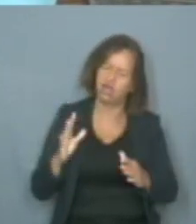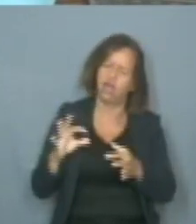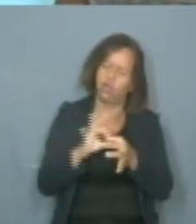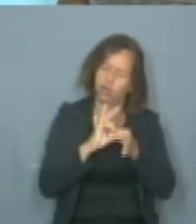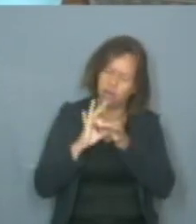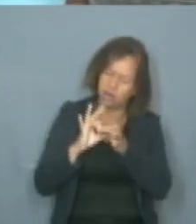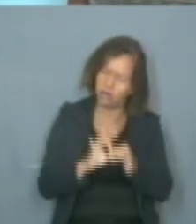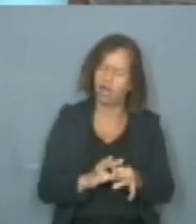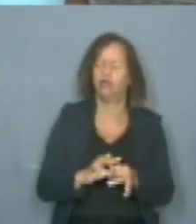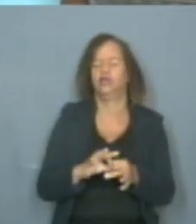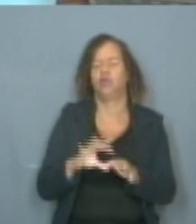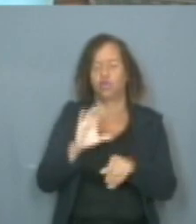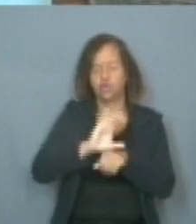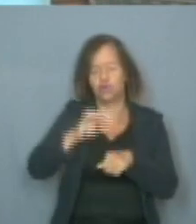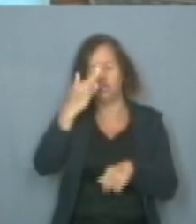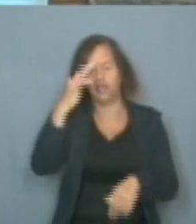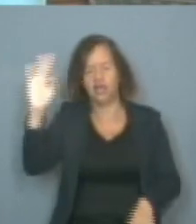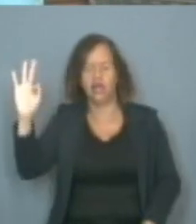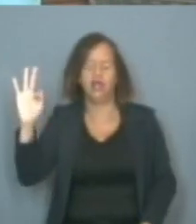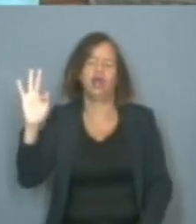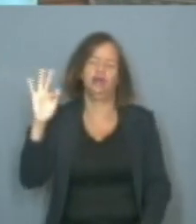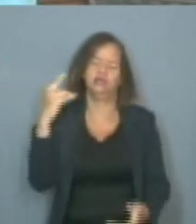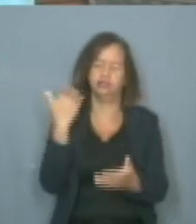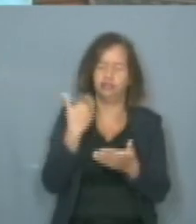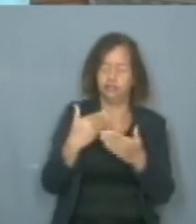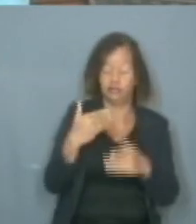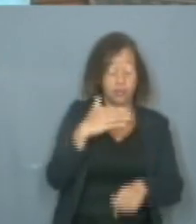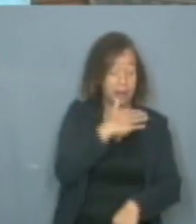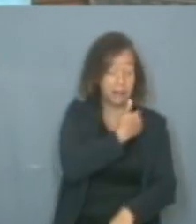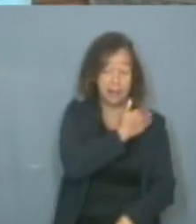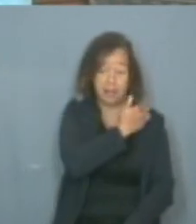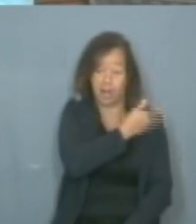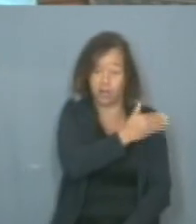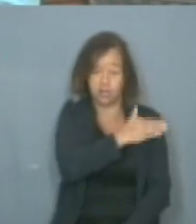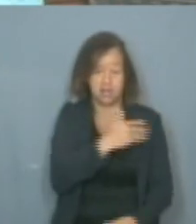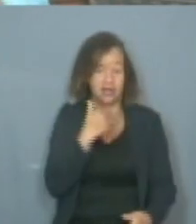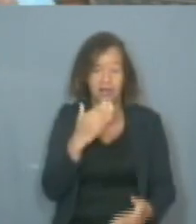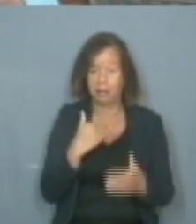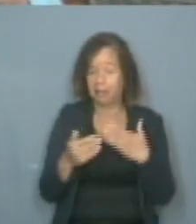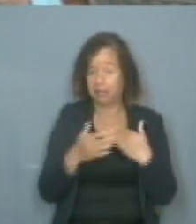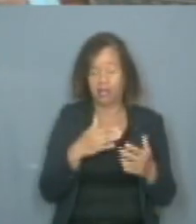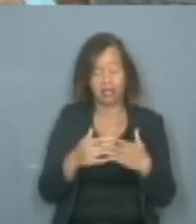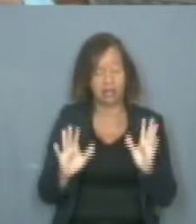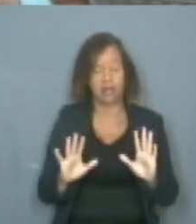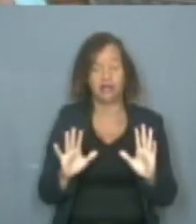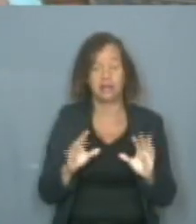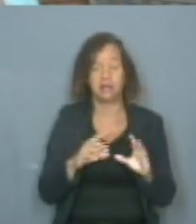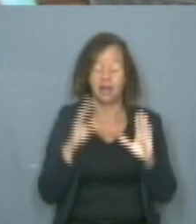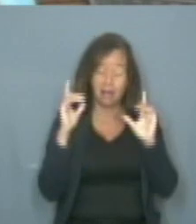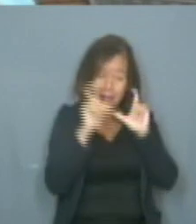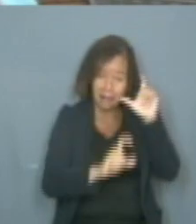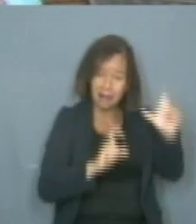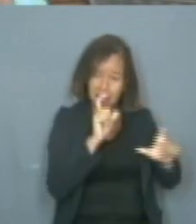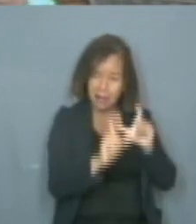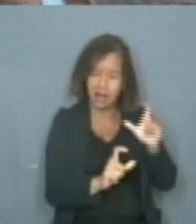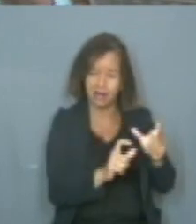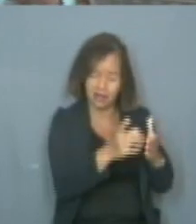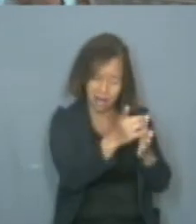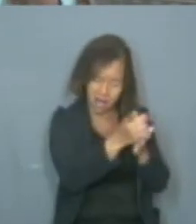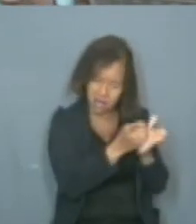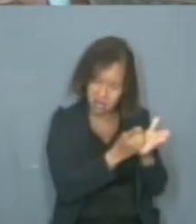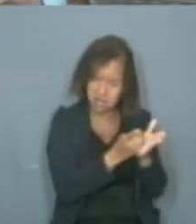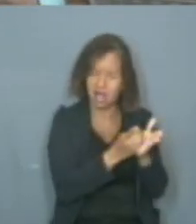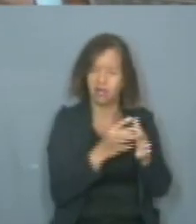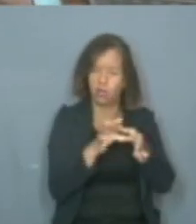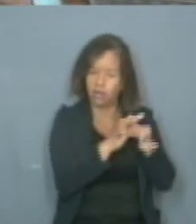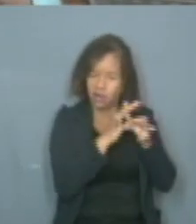Constituição Federal veda qualquer discriminação em virtude do sexo, está tudo certo. Portanto, o julgamento buscou a declaração do reconhecimento